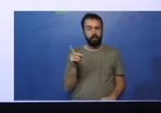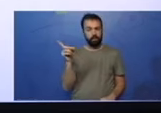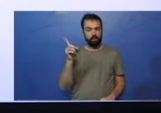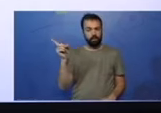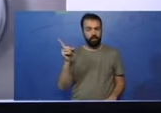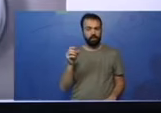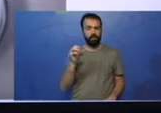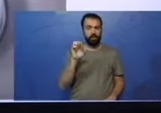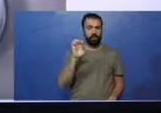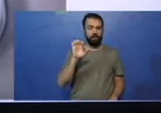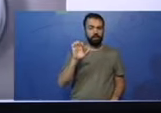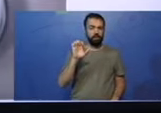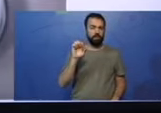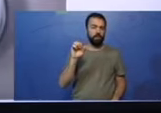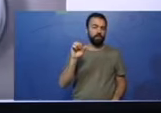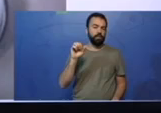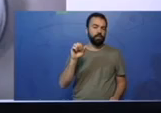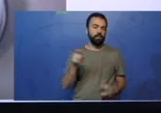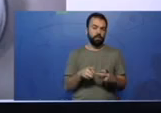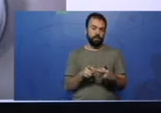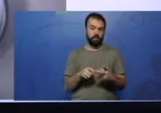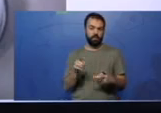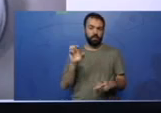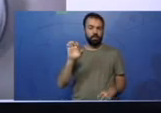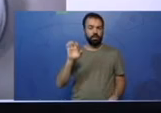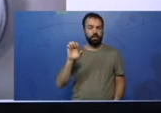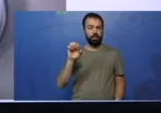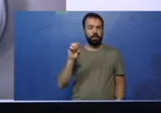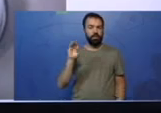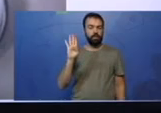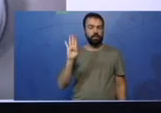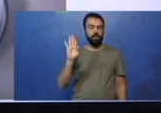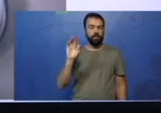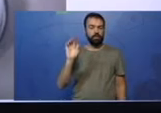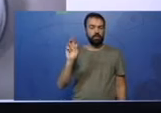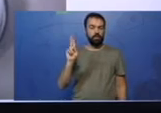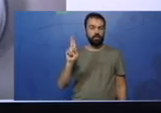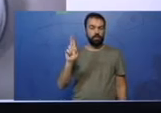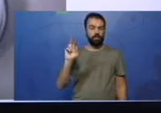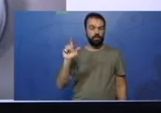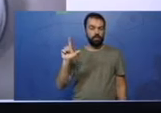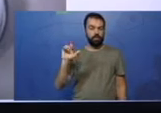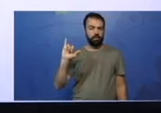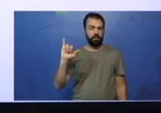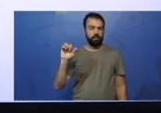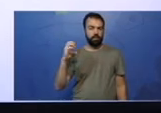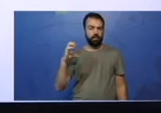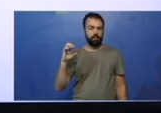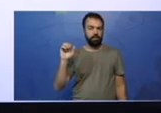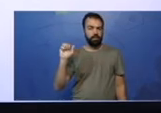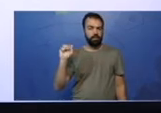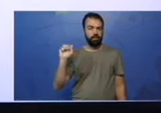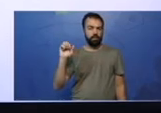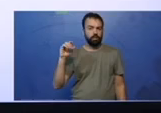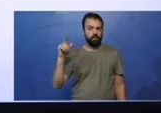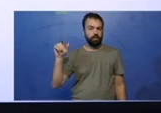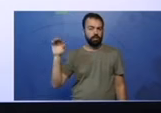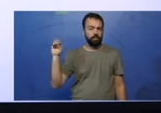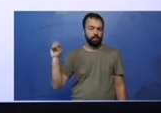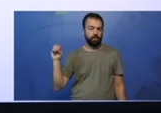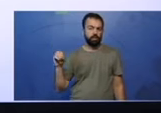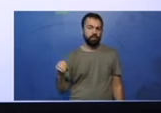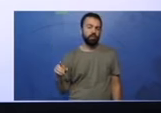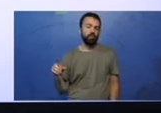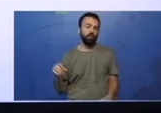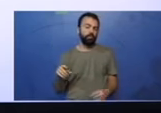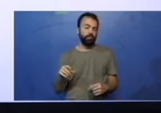líquido para o gasoso. Aqui o exemplo de uma água fervendo, né, na panela. Temos então a calefação,